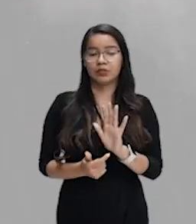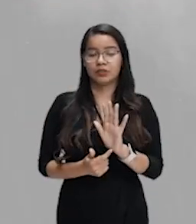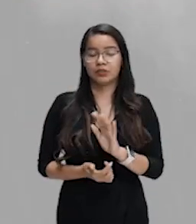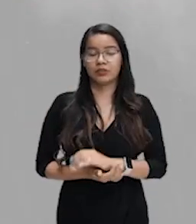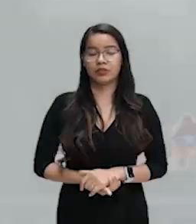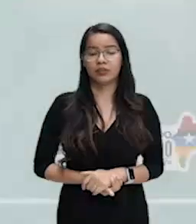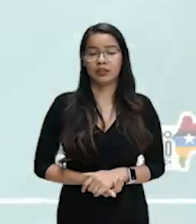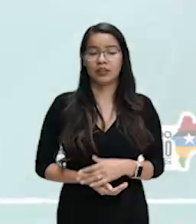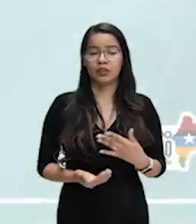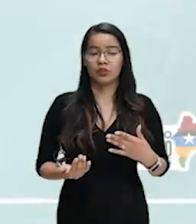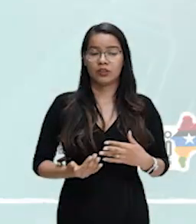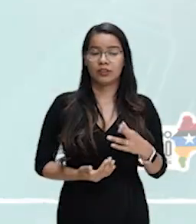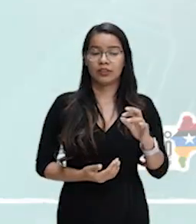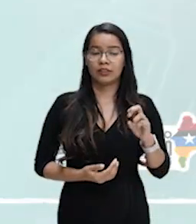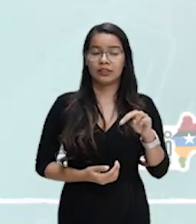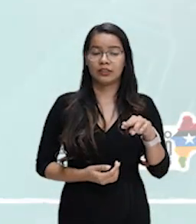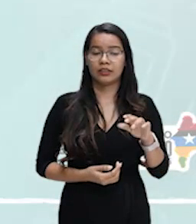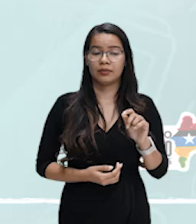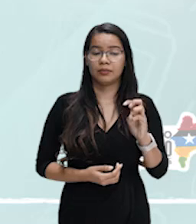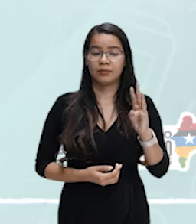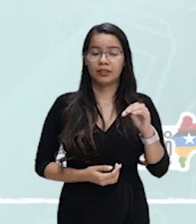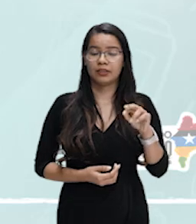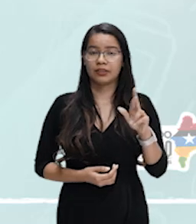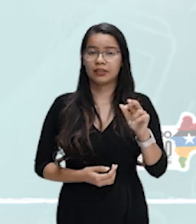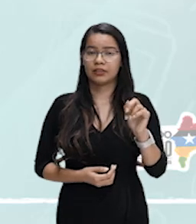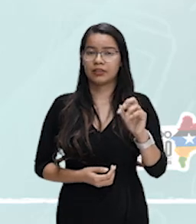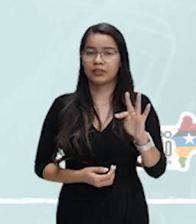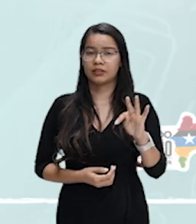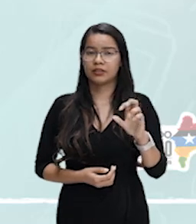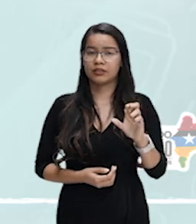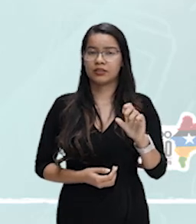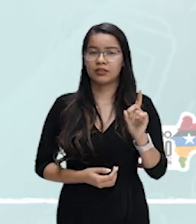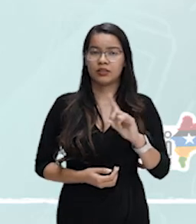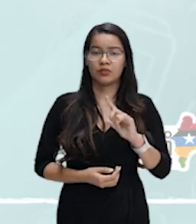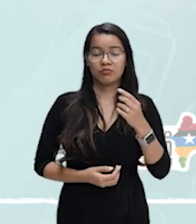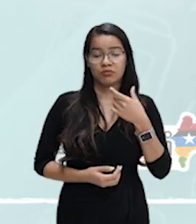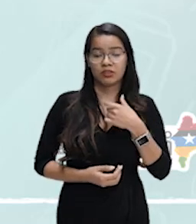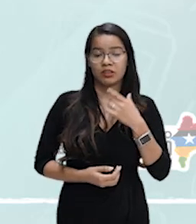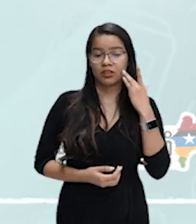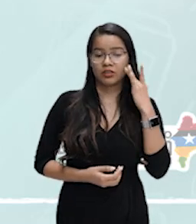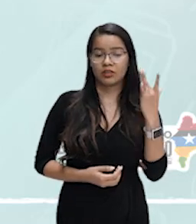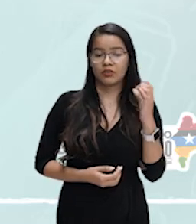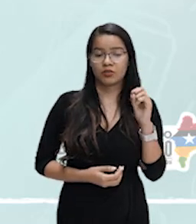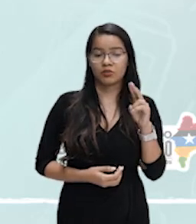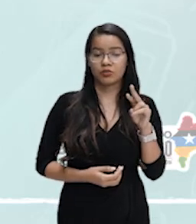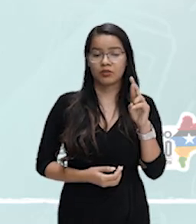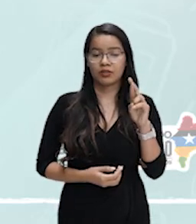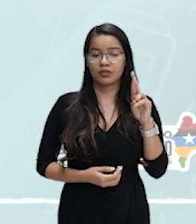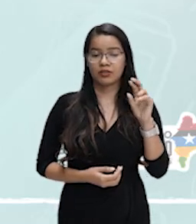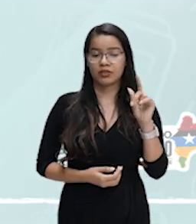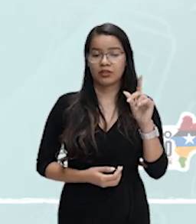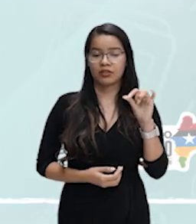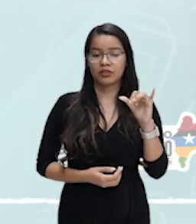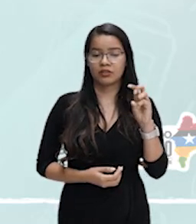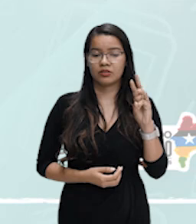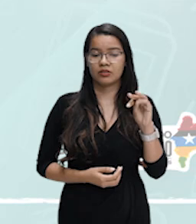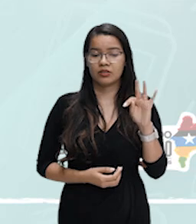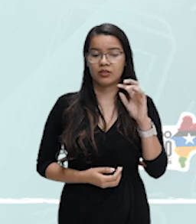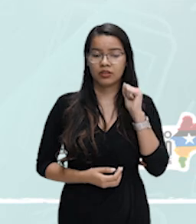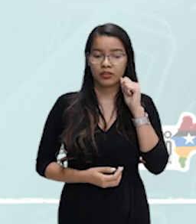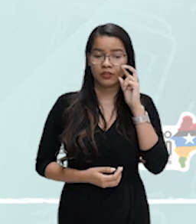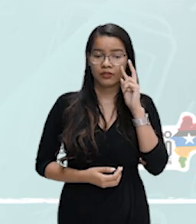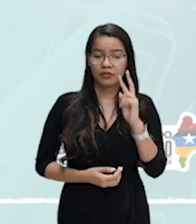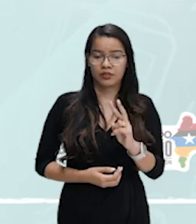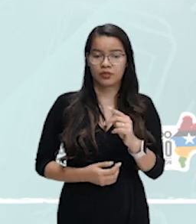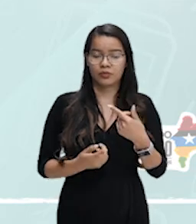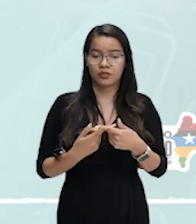René Magritte. O Magritte não se considerava surrealista, mas não dá para fugir da obra dele. Gente, observem, porque vocês já viram essa obra várias